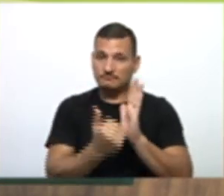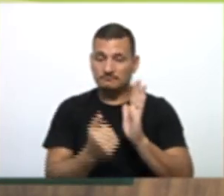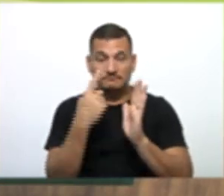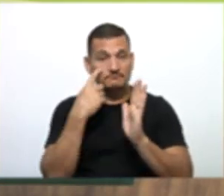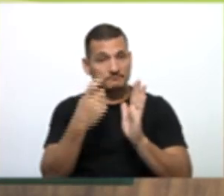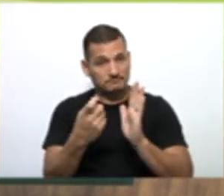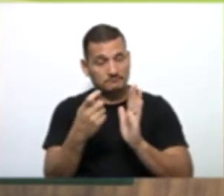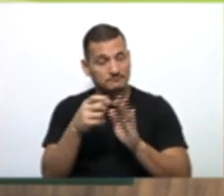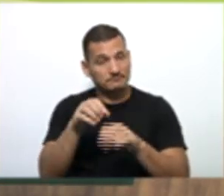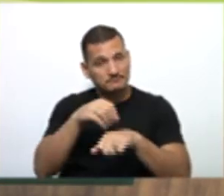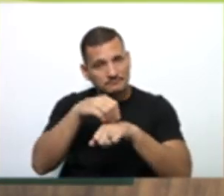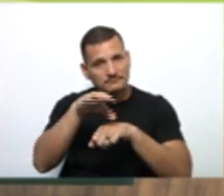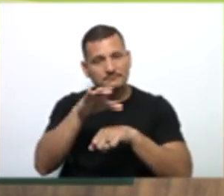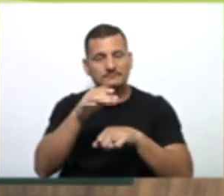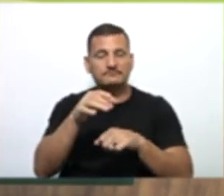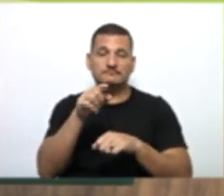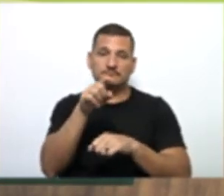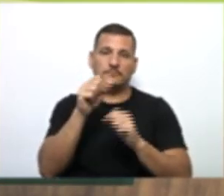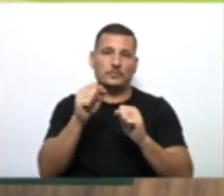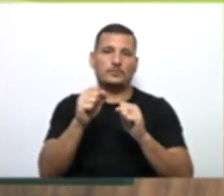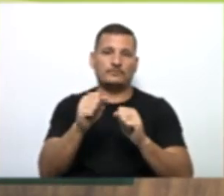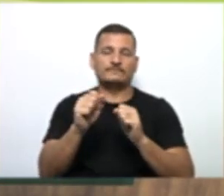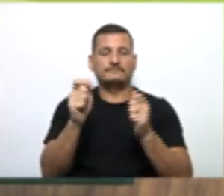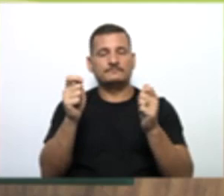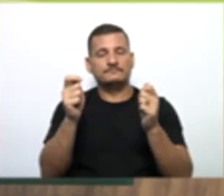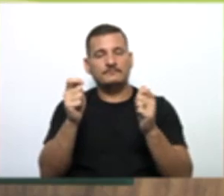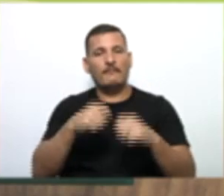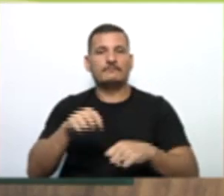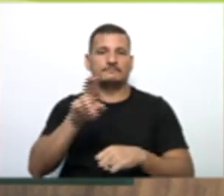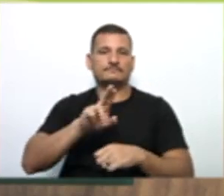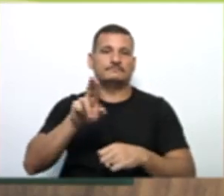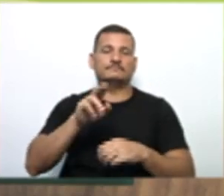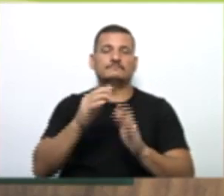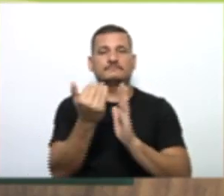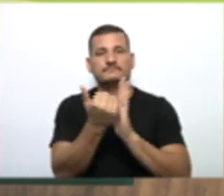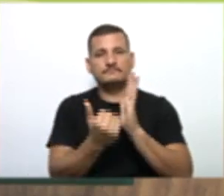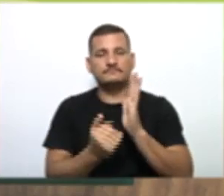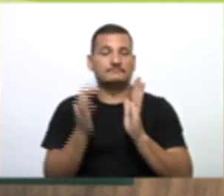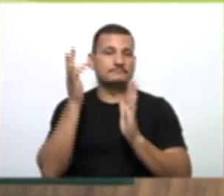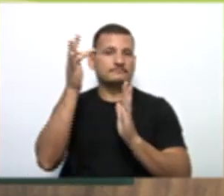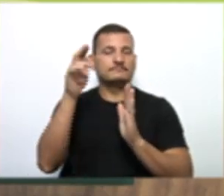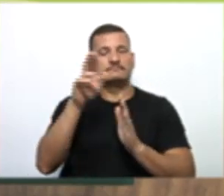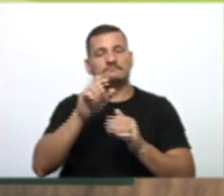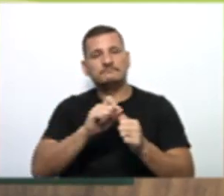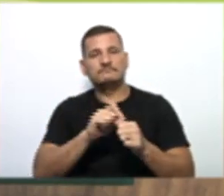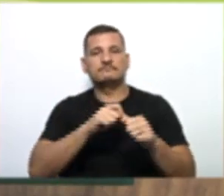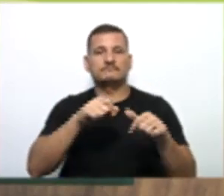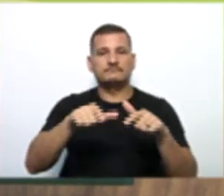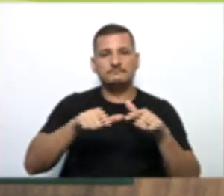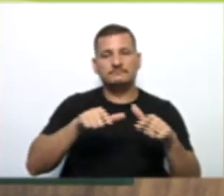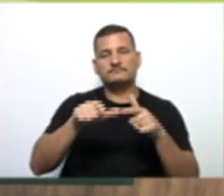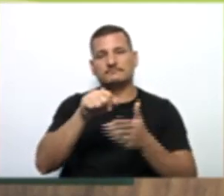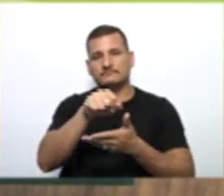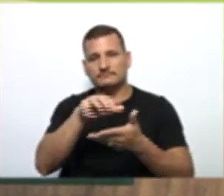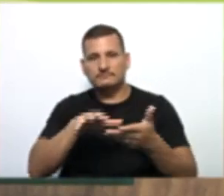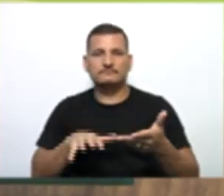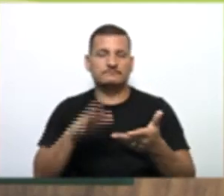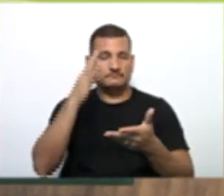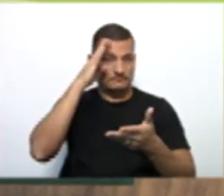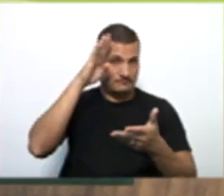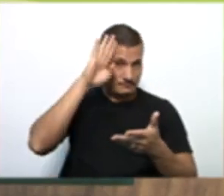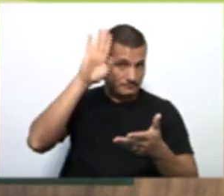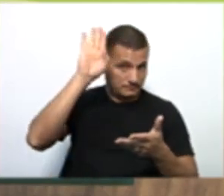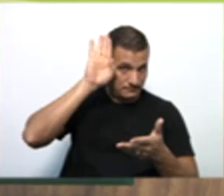né, nossa, para que vocês possam utilizar esse programa, né, para quem sabe futuramente vocês possam fazer os trabalhos, as atividades acadêmicas,